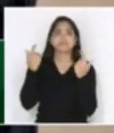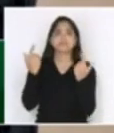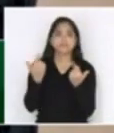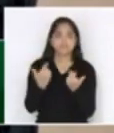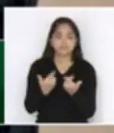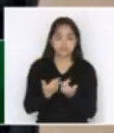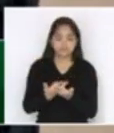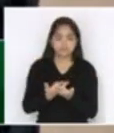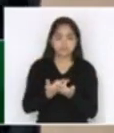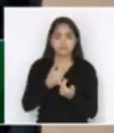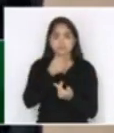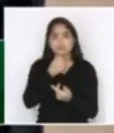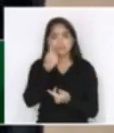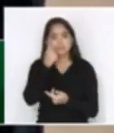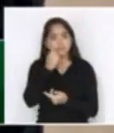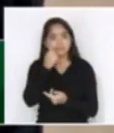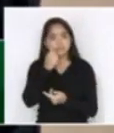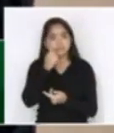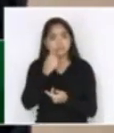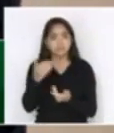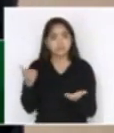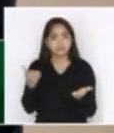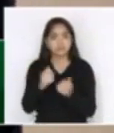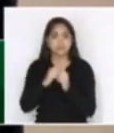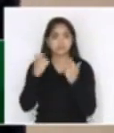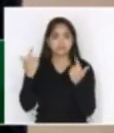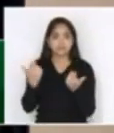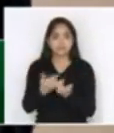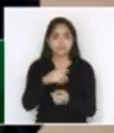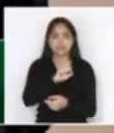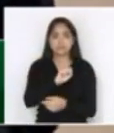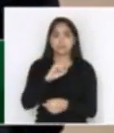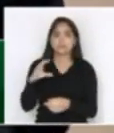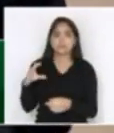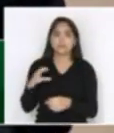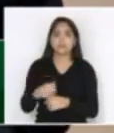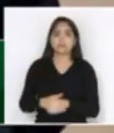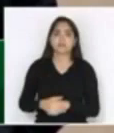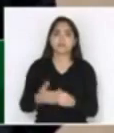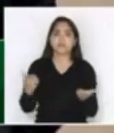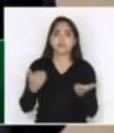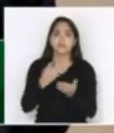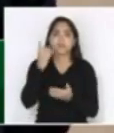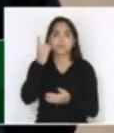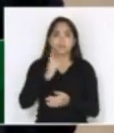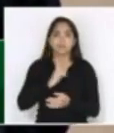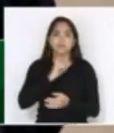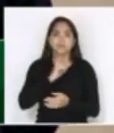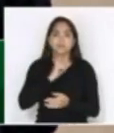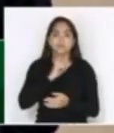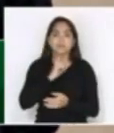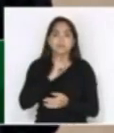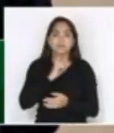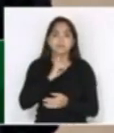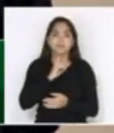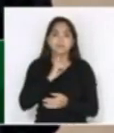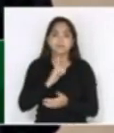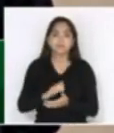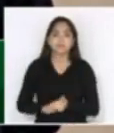e bem-vindas à Assembleia do Estado de Santa Catarina. Deputado Dóia, pelo tempo de até